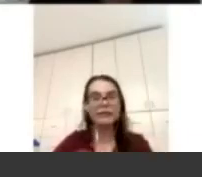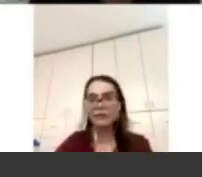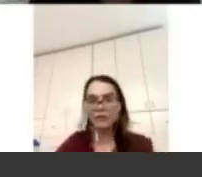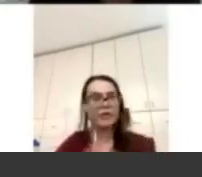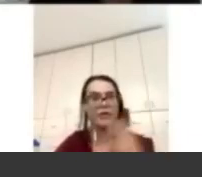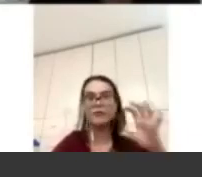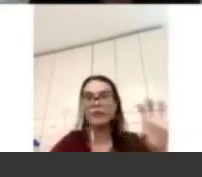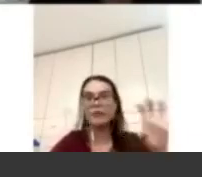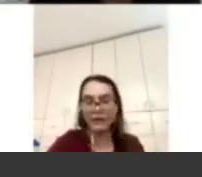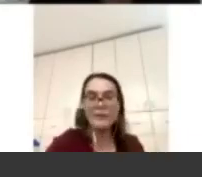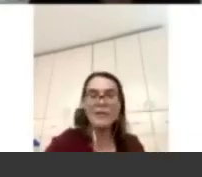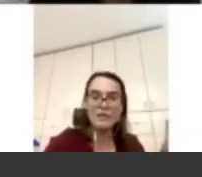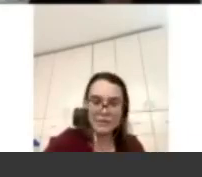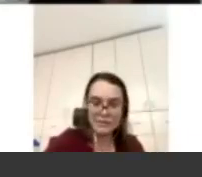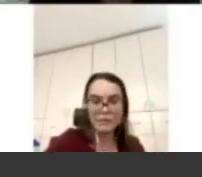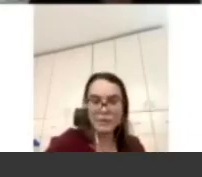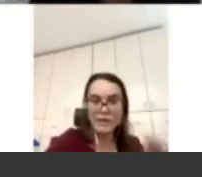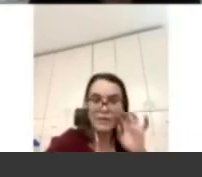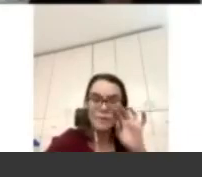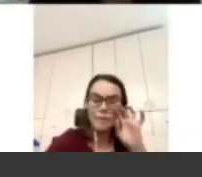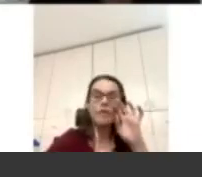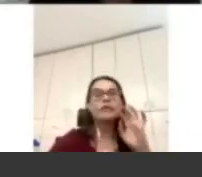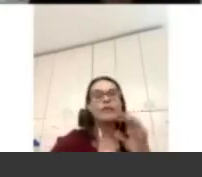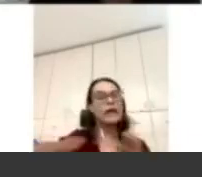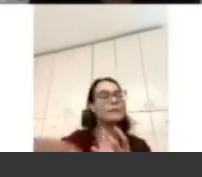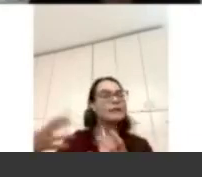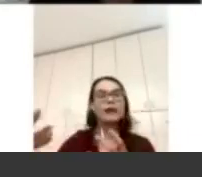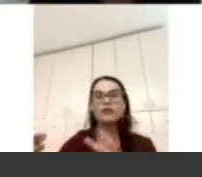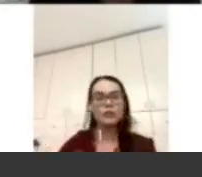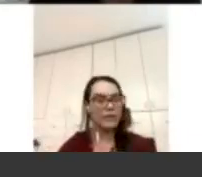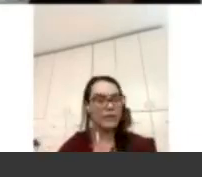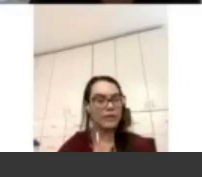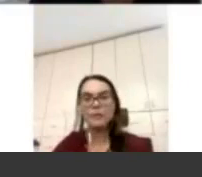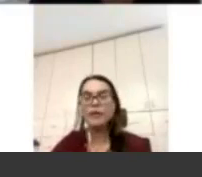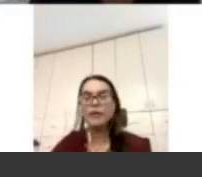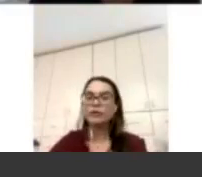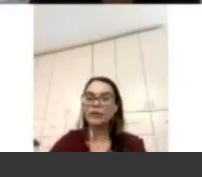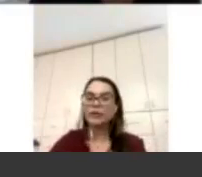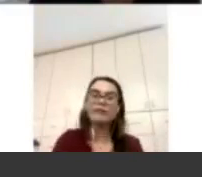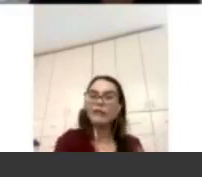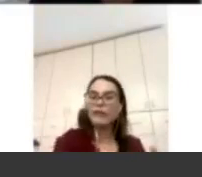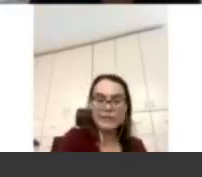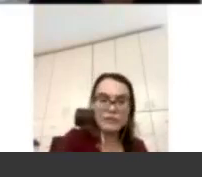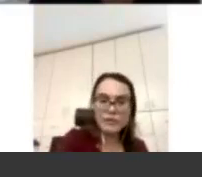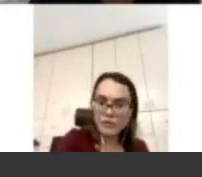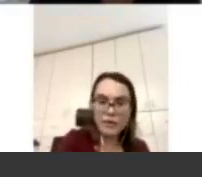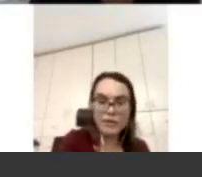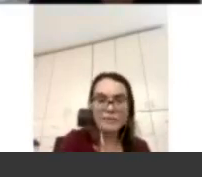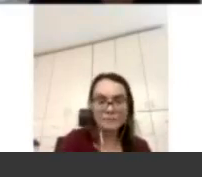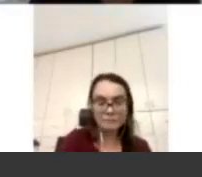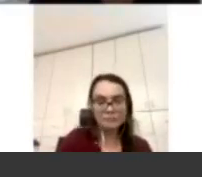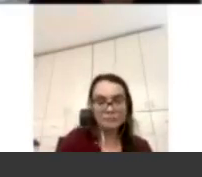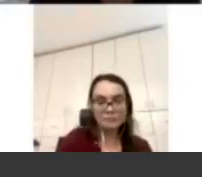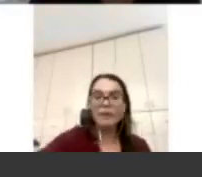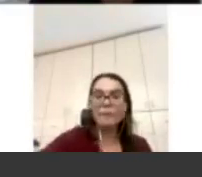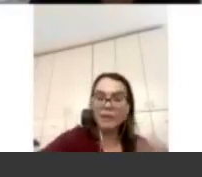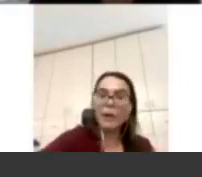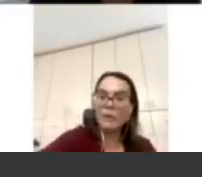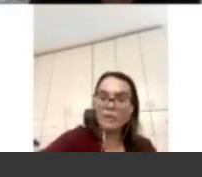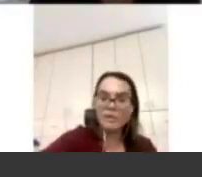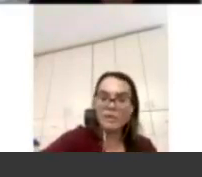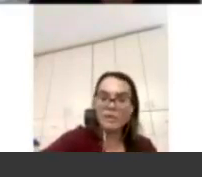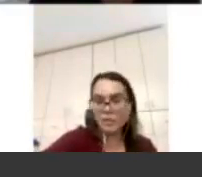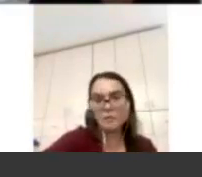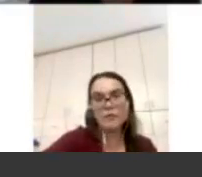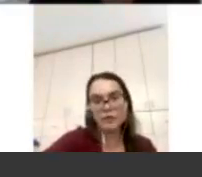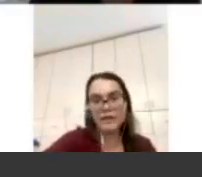trazer então o esfigma e verificar como é que a gente faz a prova do laço? Eu vou treinar a habilidade de comunicação, eu vou treinar a verificação de lesões, para que eu